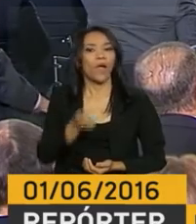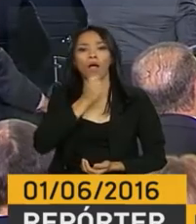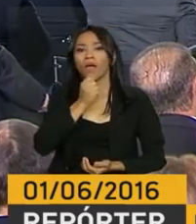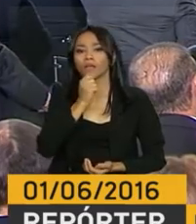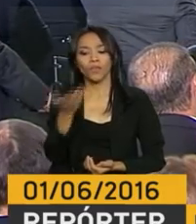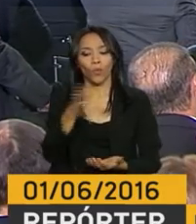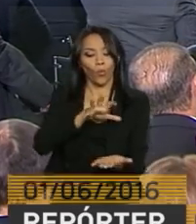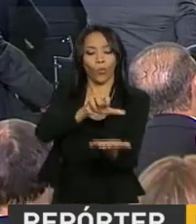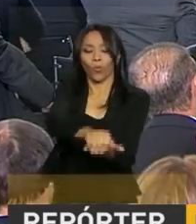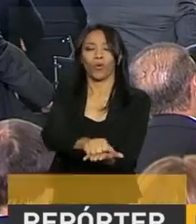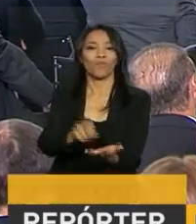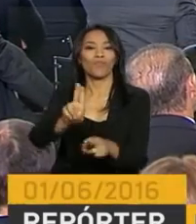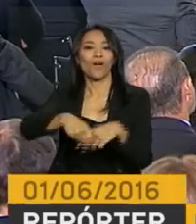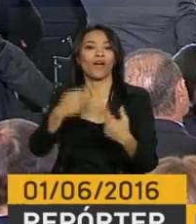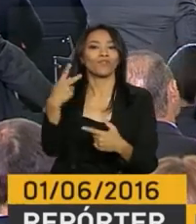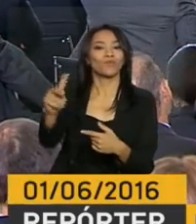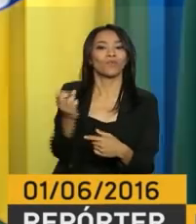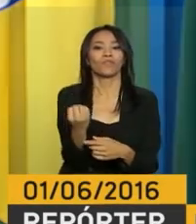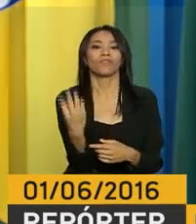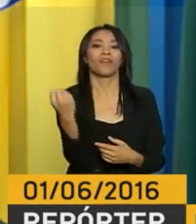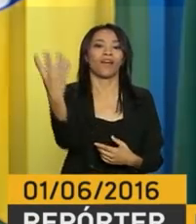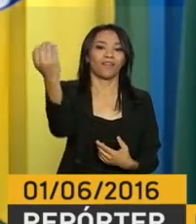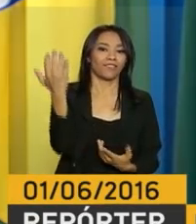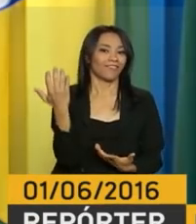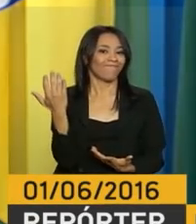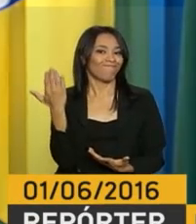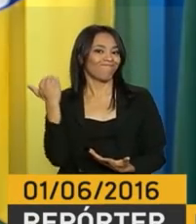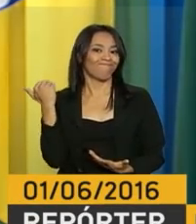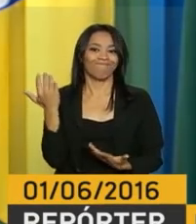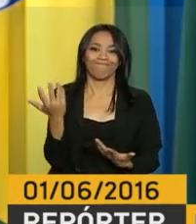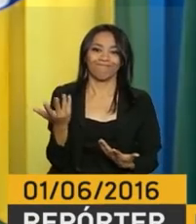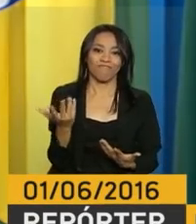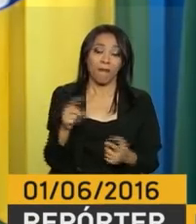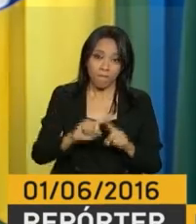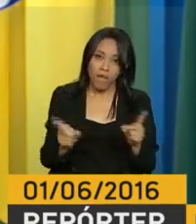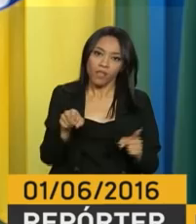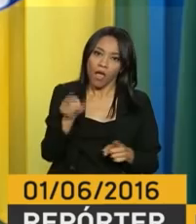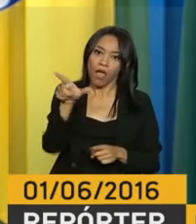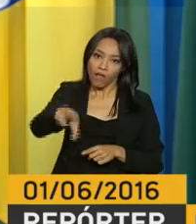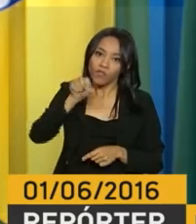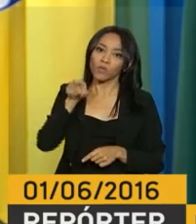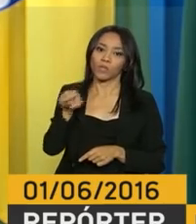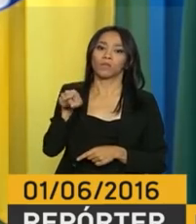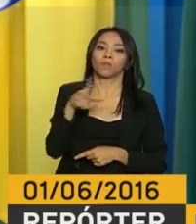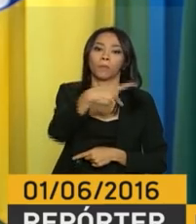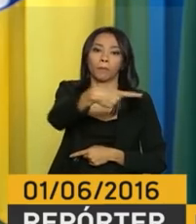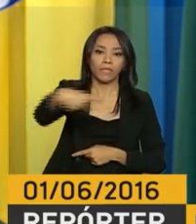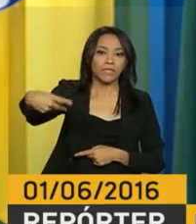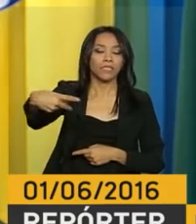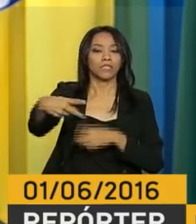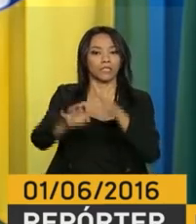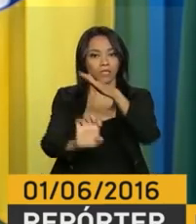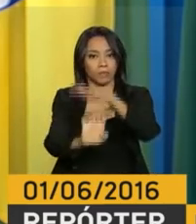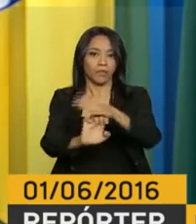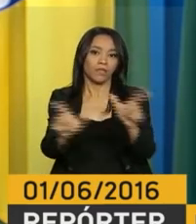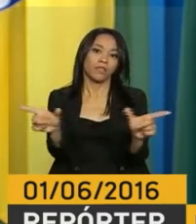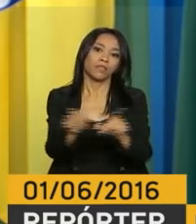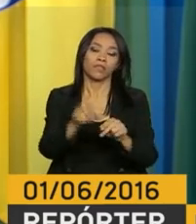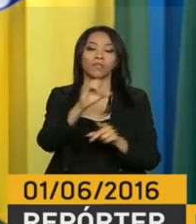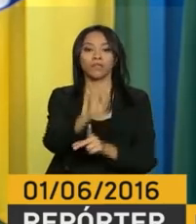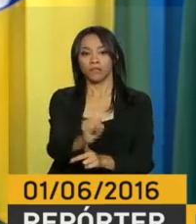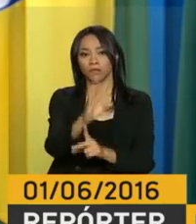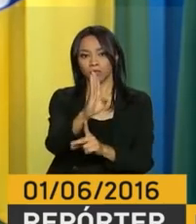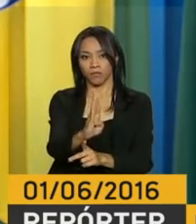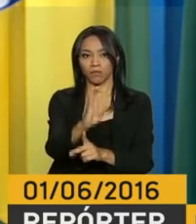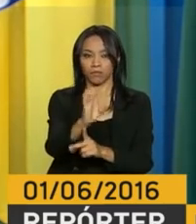facee de viagem que fez há dias atrás mas será o presidente do ibg eh todos